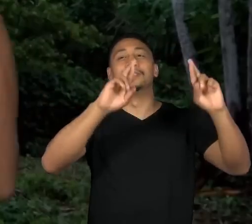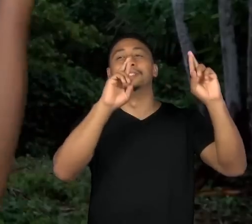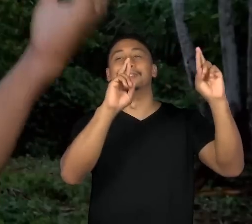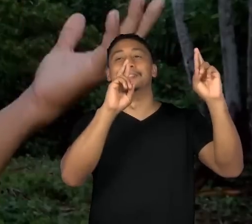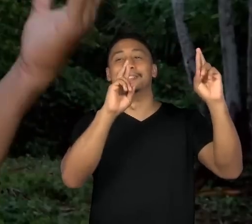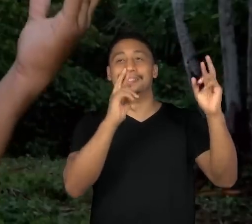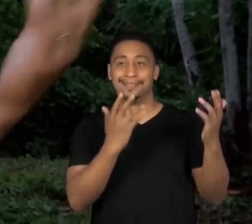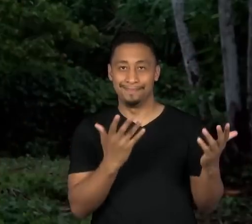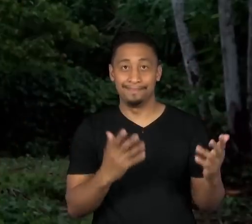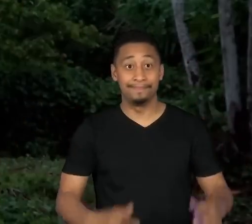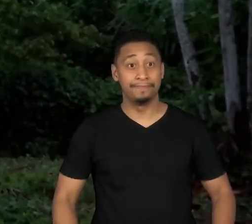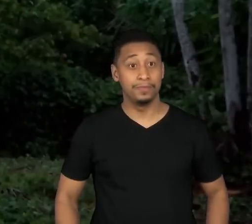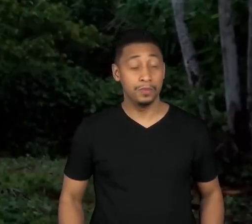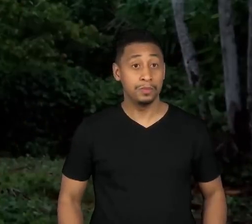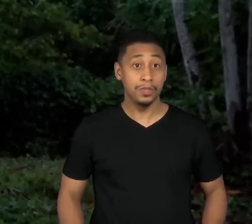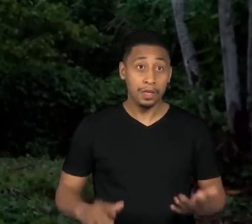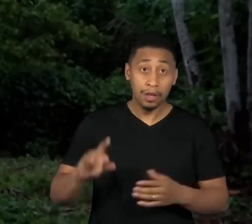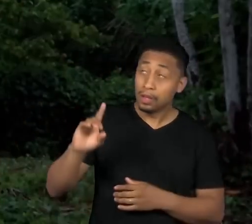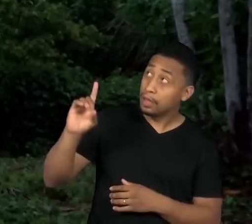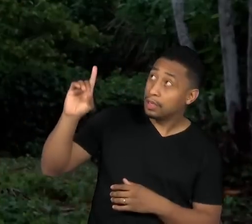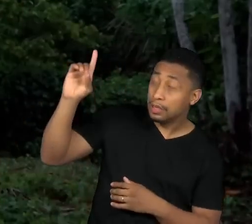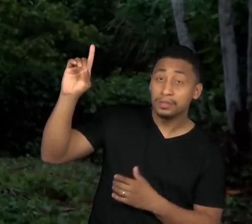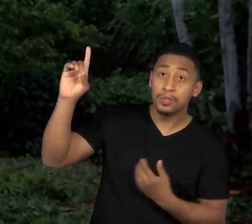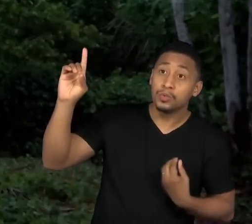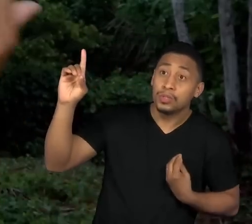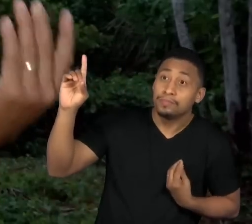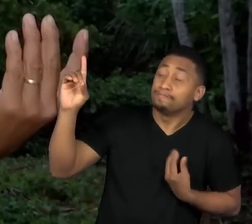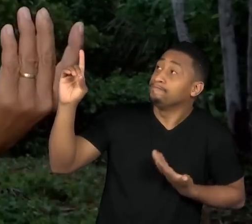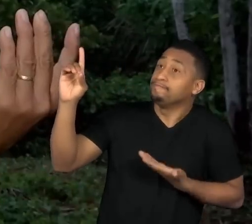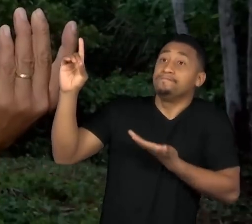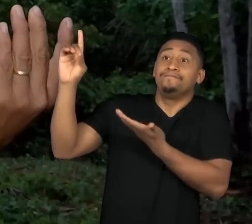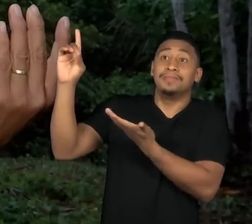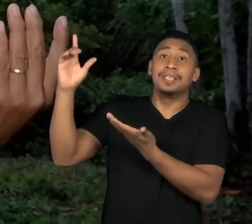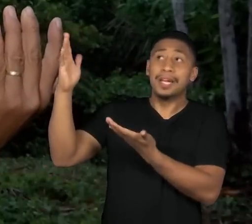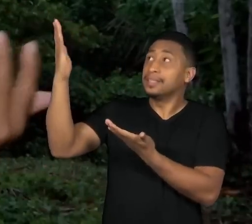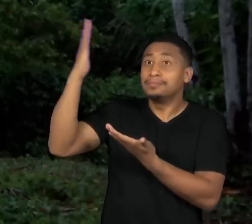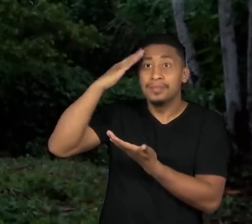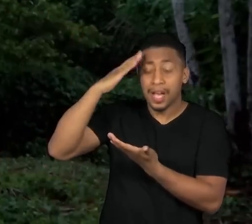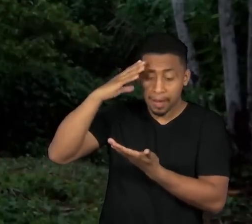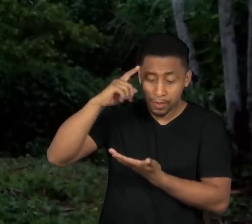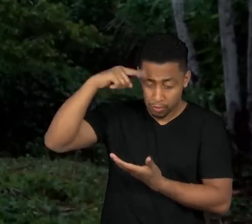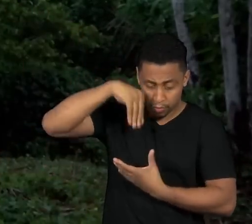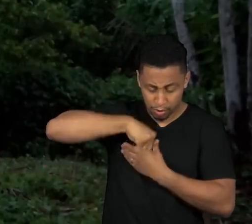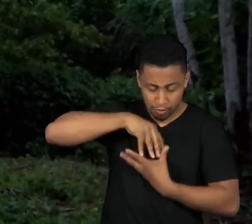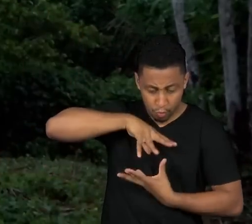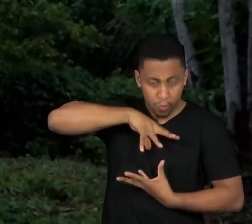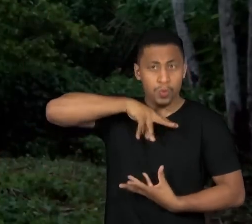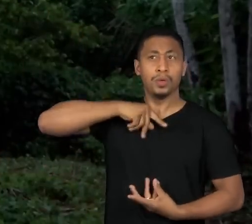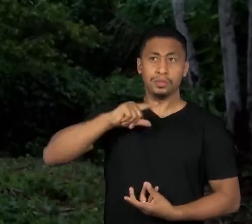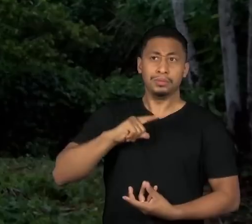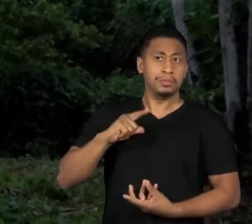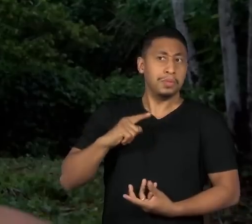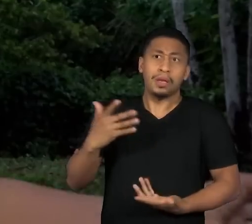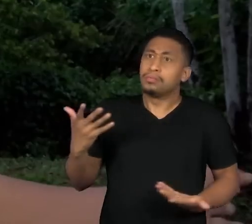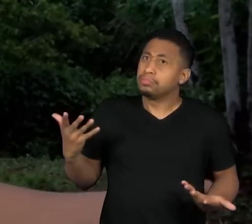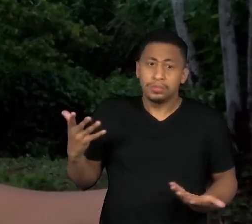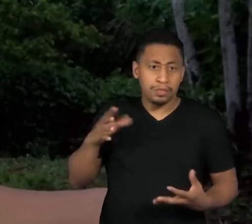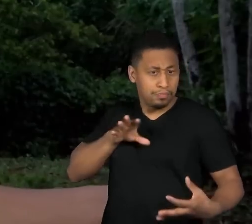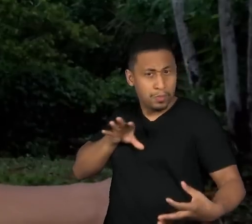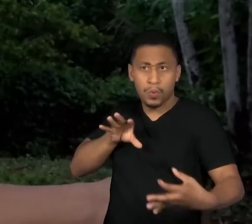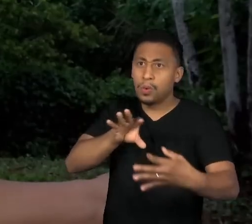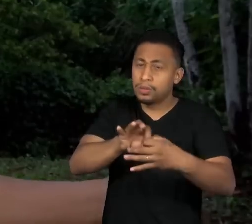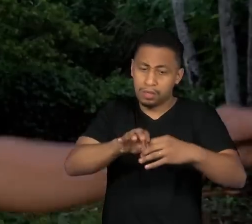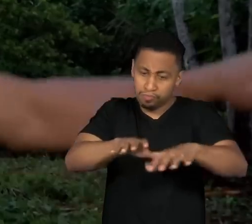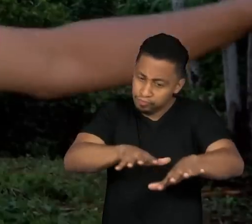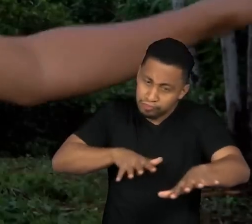olha para Deus, nós somos, porque nós somos feitos de espírito, não tem outra coisa. Então, se nós somos feitos de espírito, nós somos parte de um tudo que